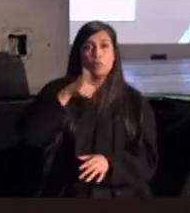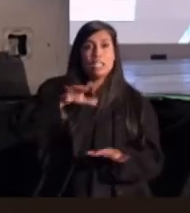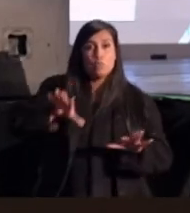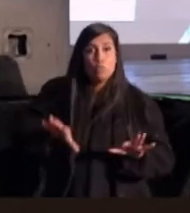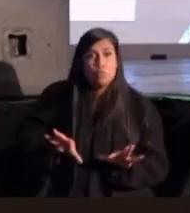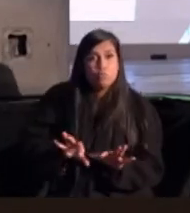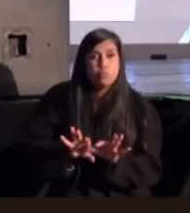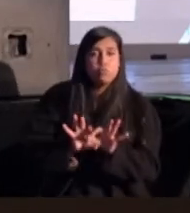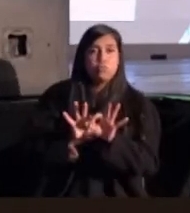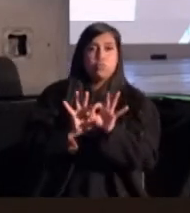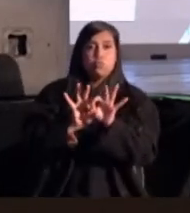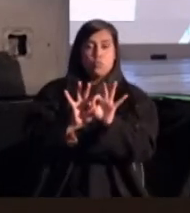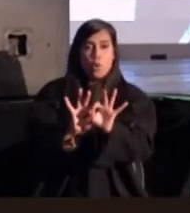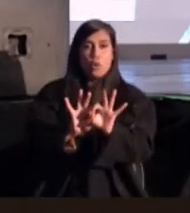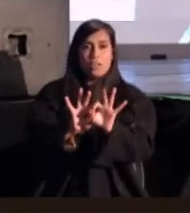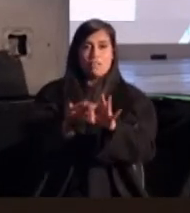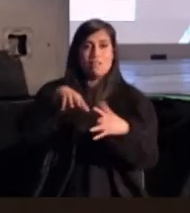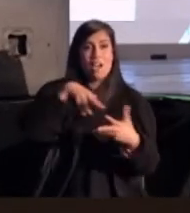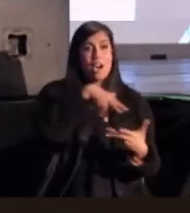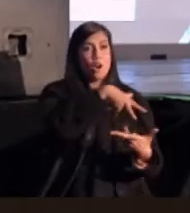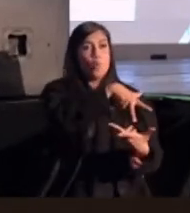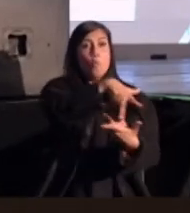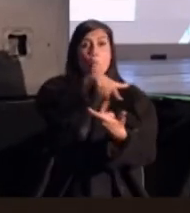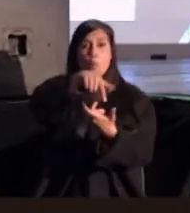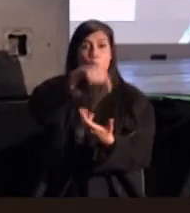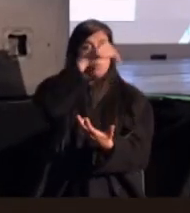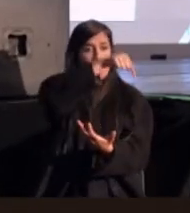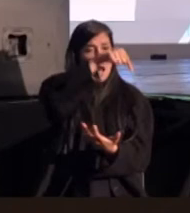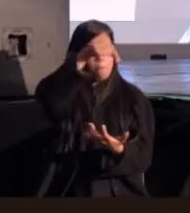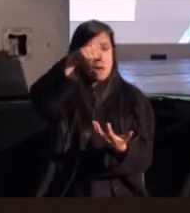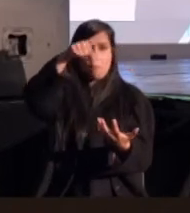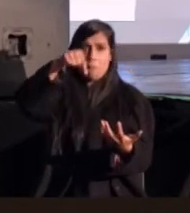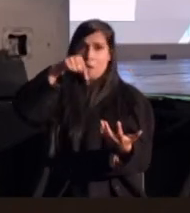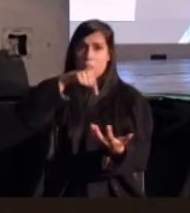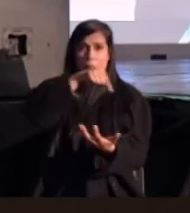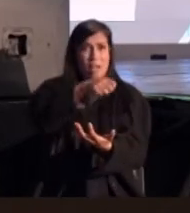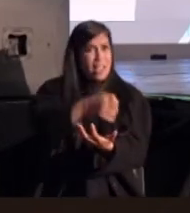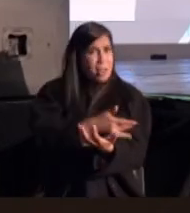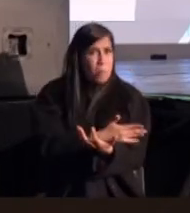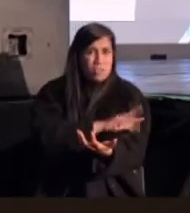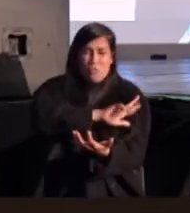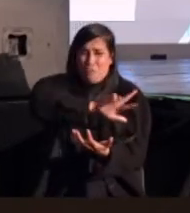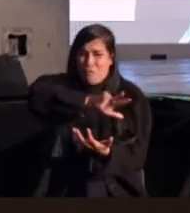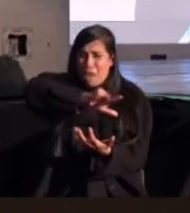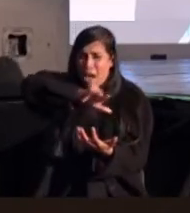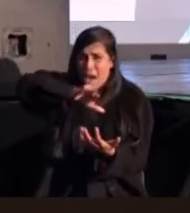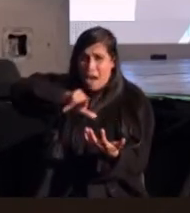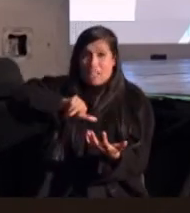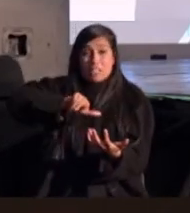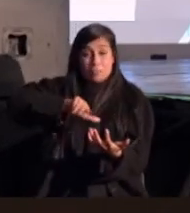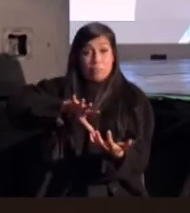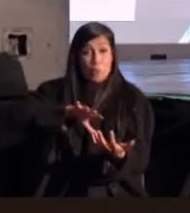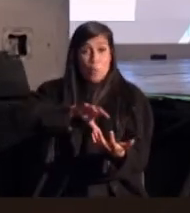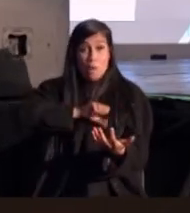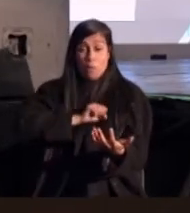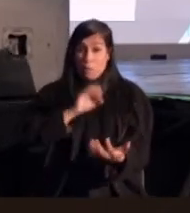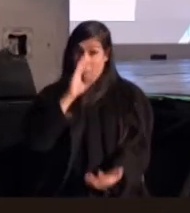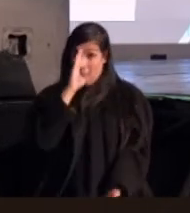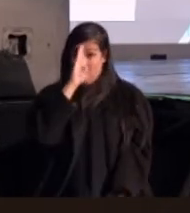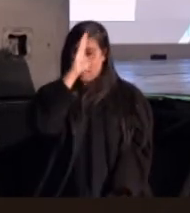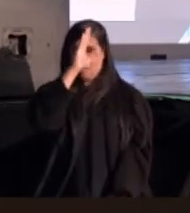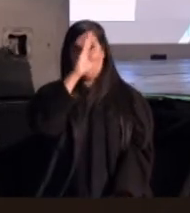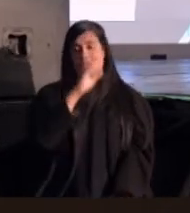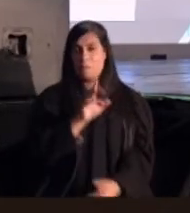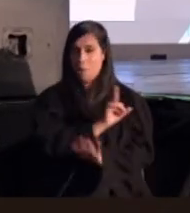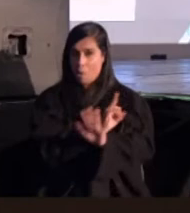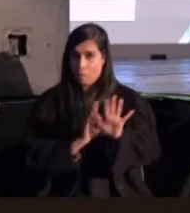e de conviver com outros afetos. E a partir do momento que o amor, ele é um eixo estruturante,